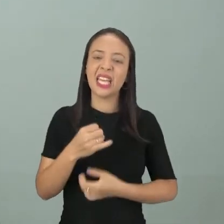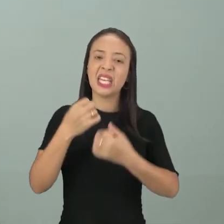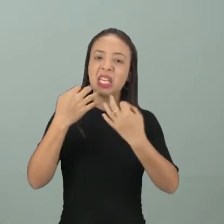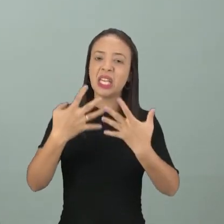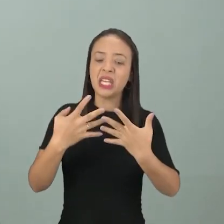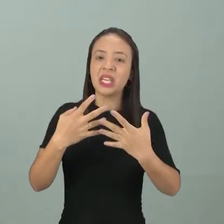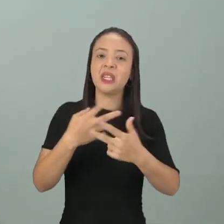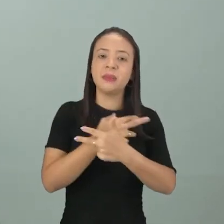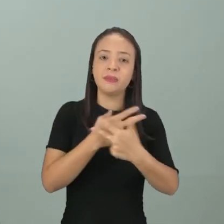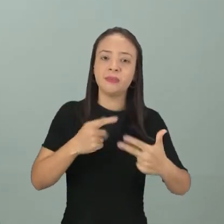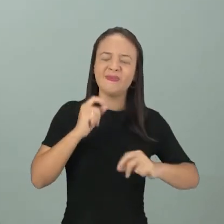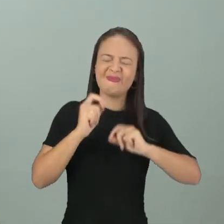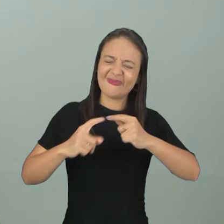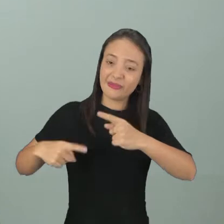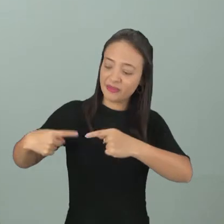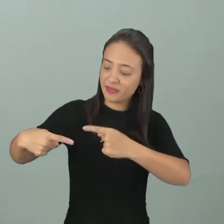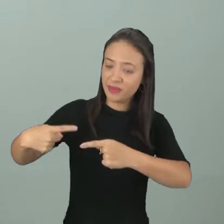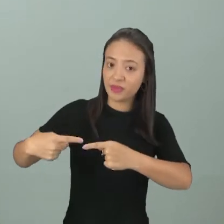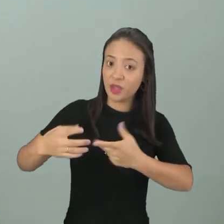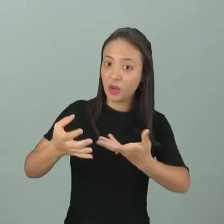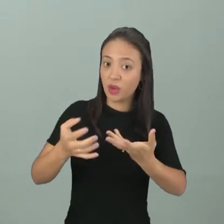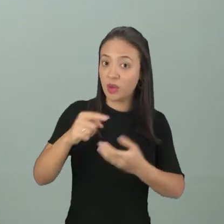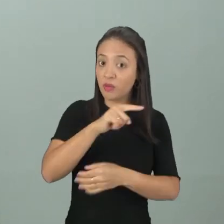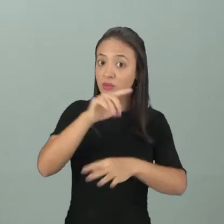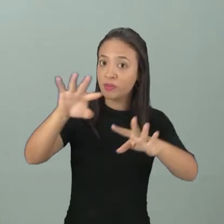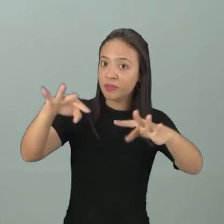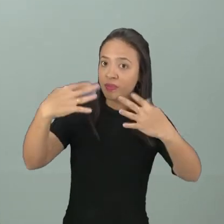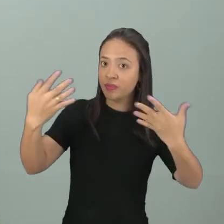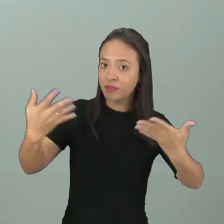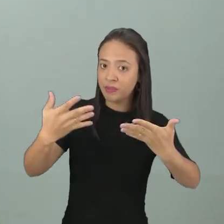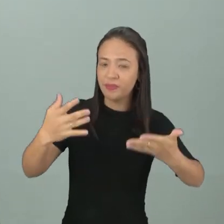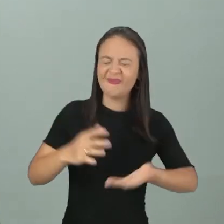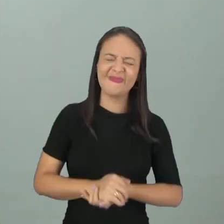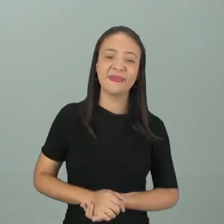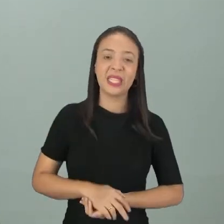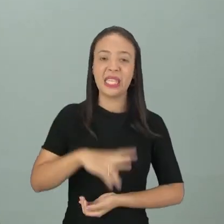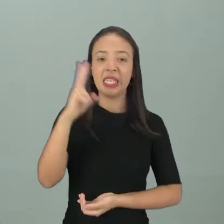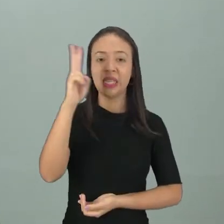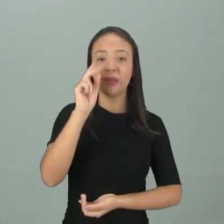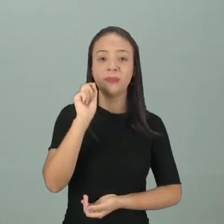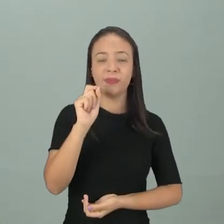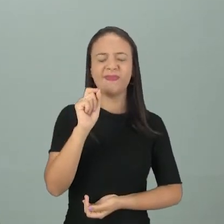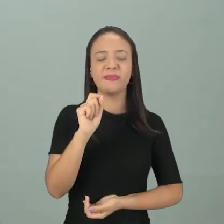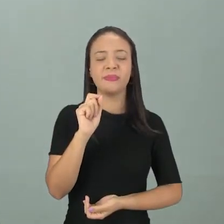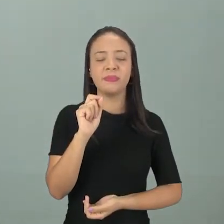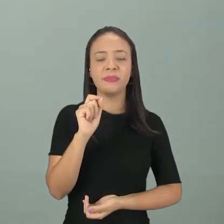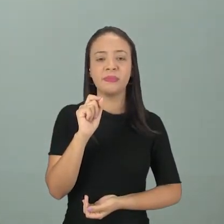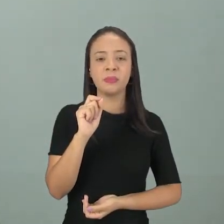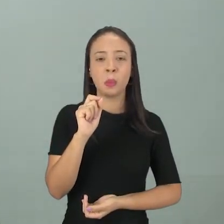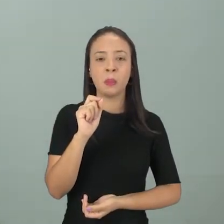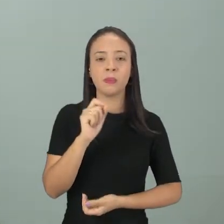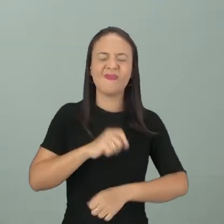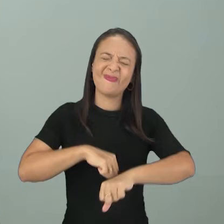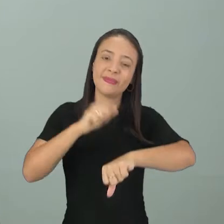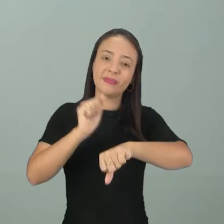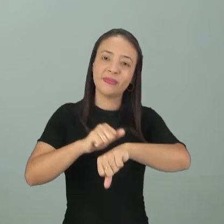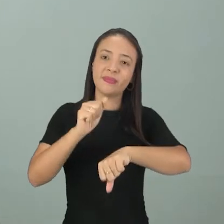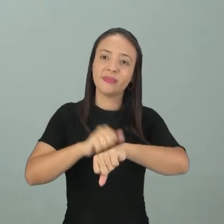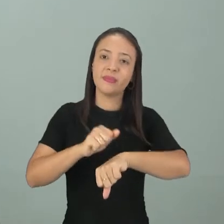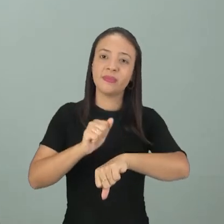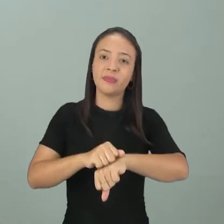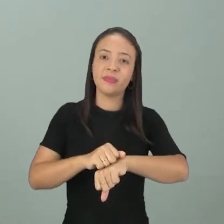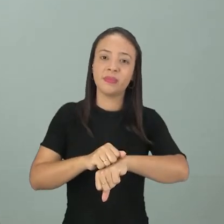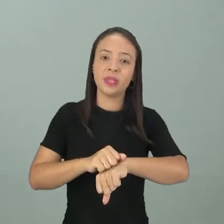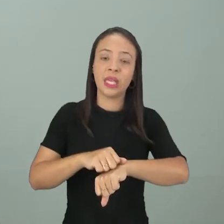desses objetos que rolam, eu queria te chamar a atenção. Vamos lembrar que eles são sólidos que são o